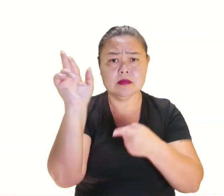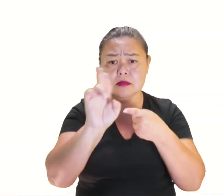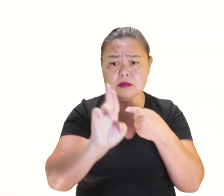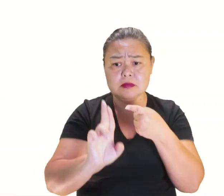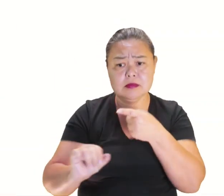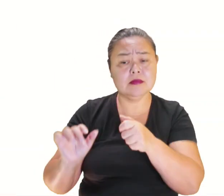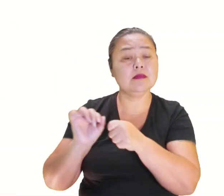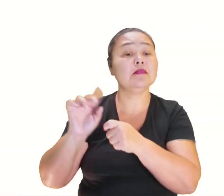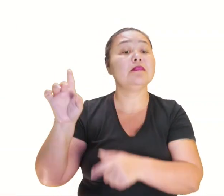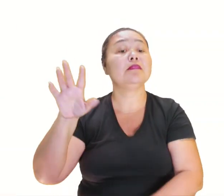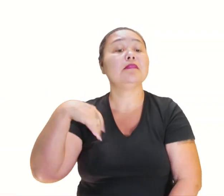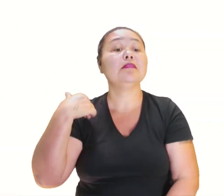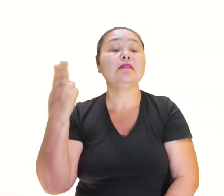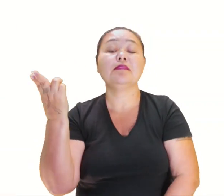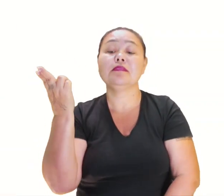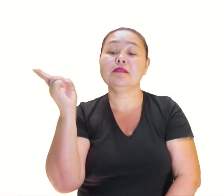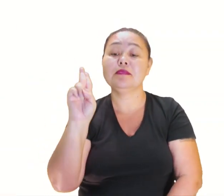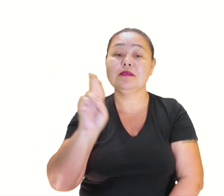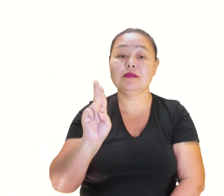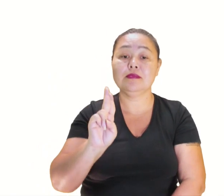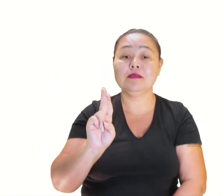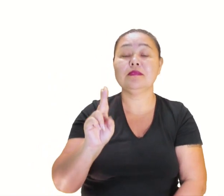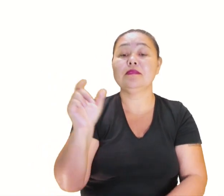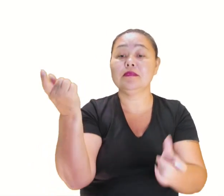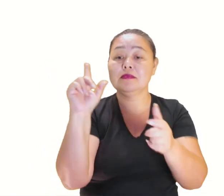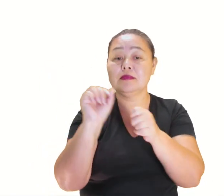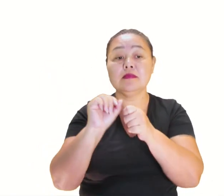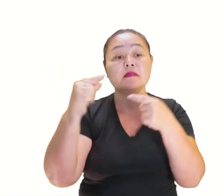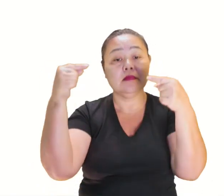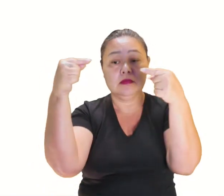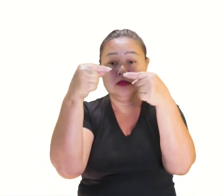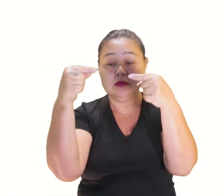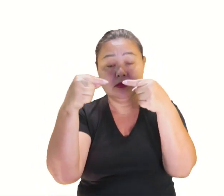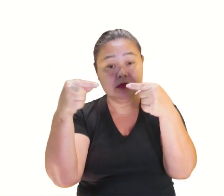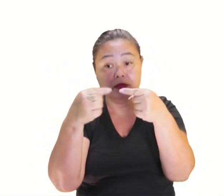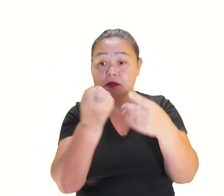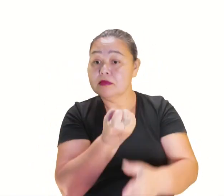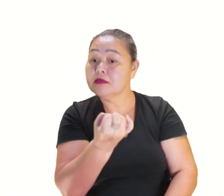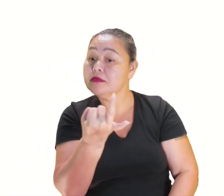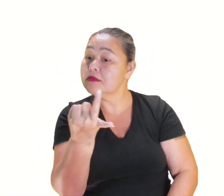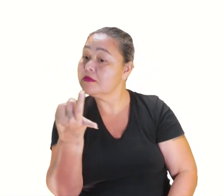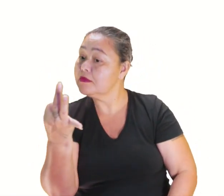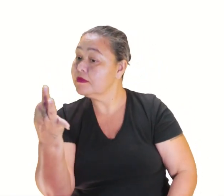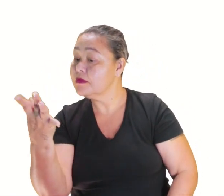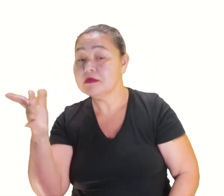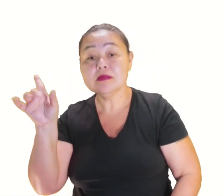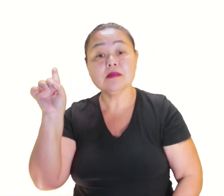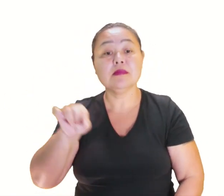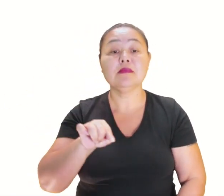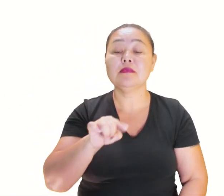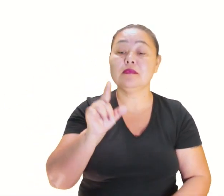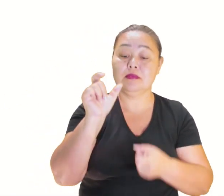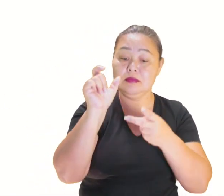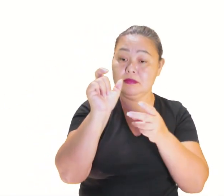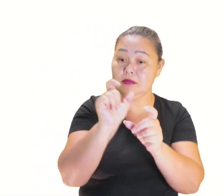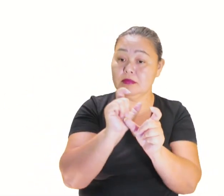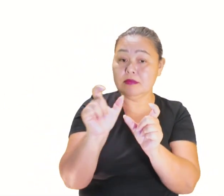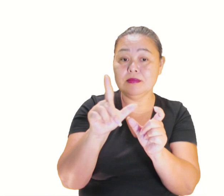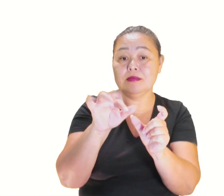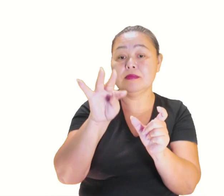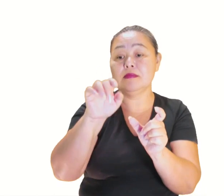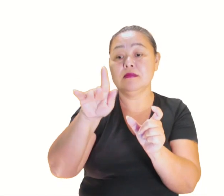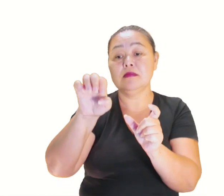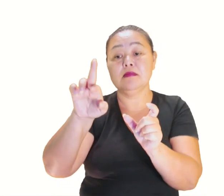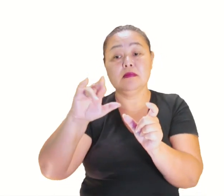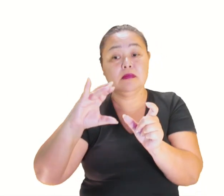Olha lá. Classifique as expressões algébricas de acordo com a quantidade de termos